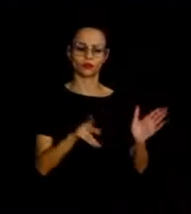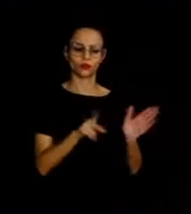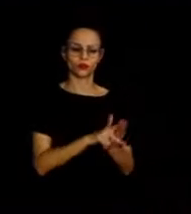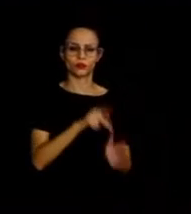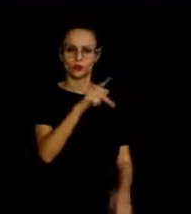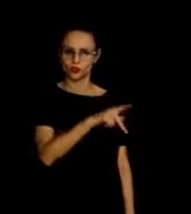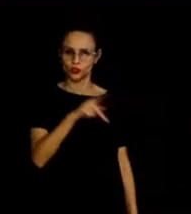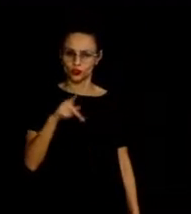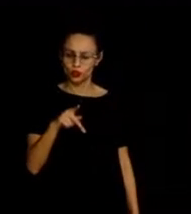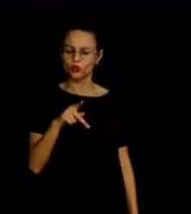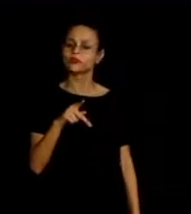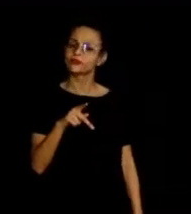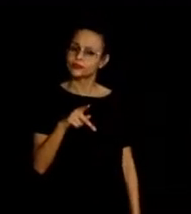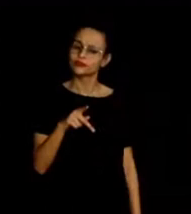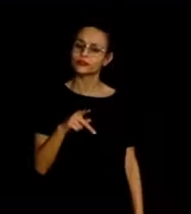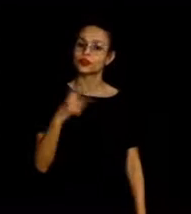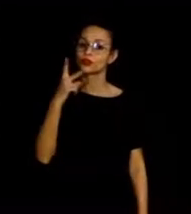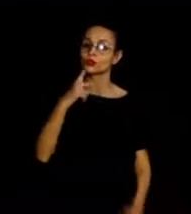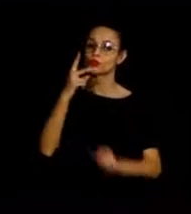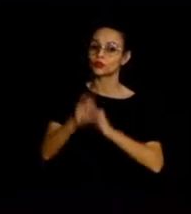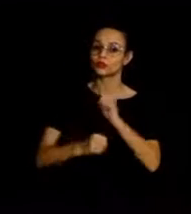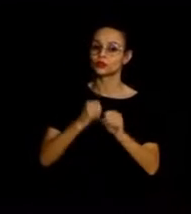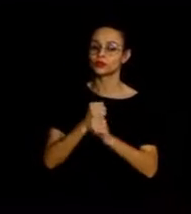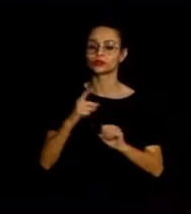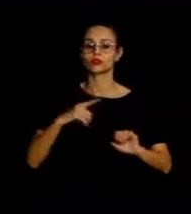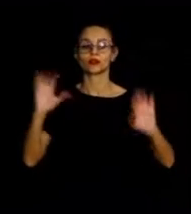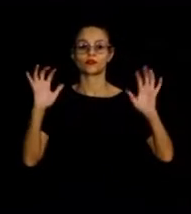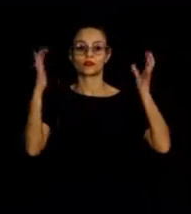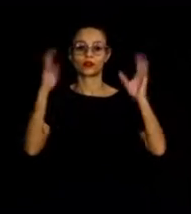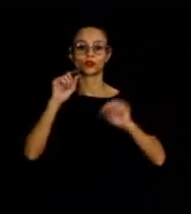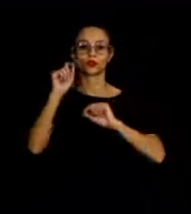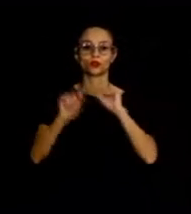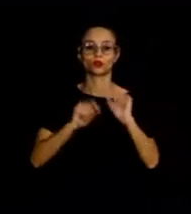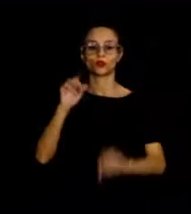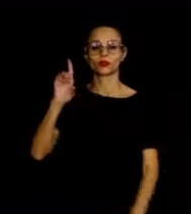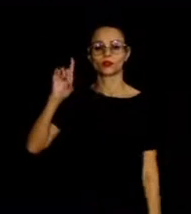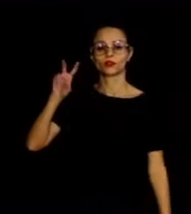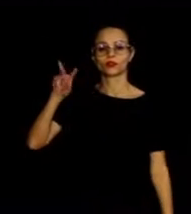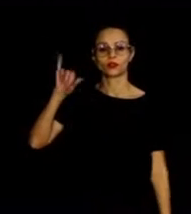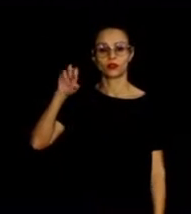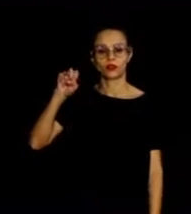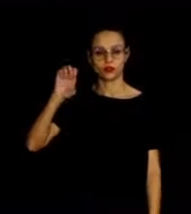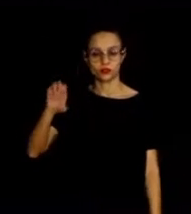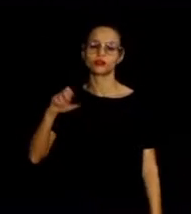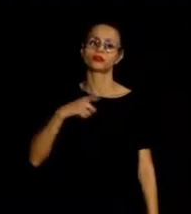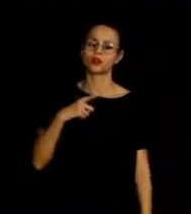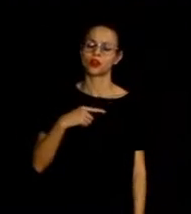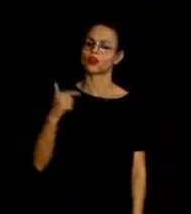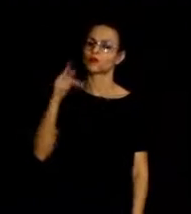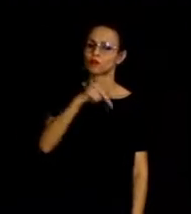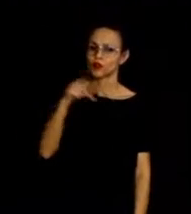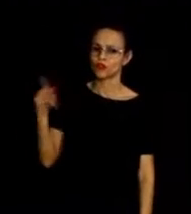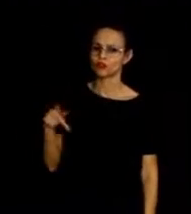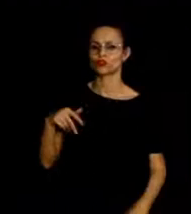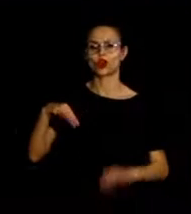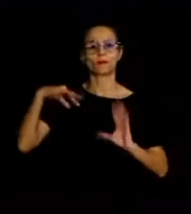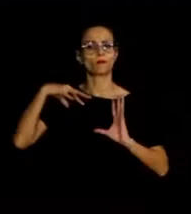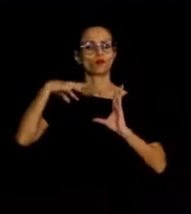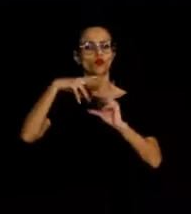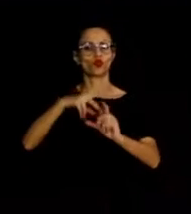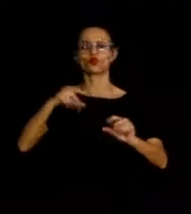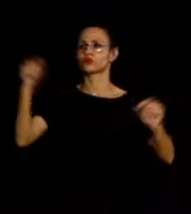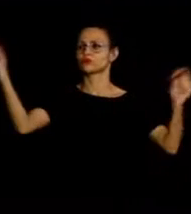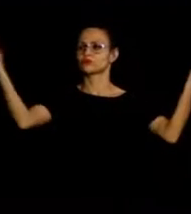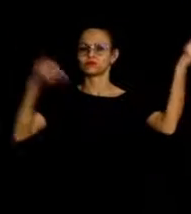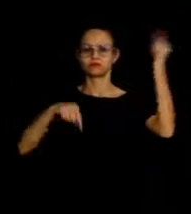professores para professores a cada dois anos tem o evento na ponta chamada do devise onde vem professoras professores do mundo